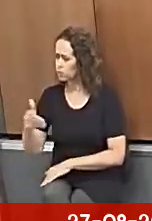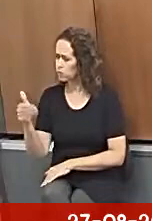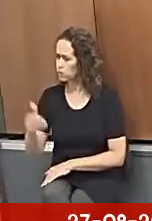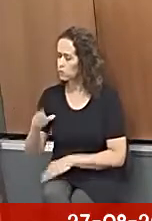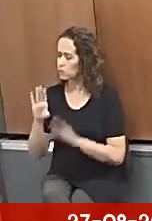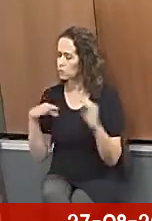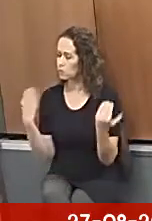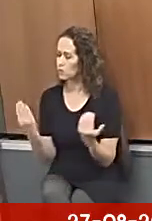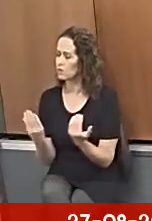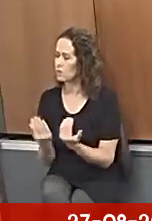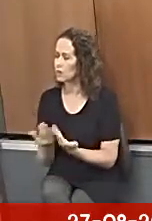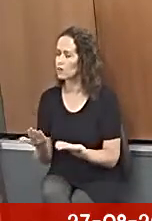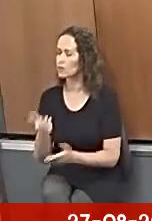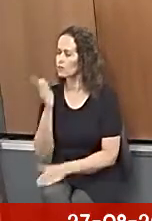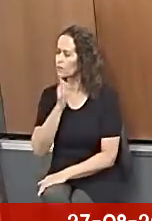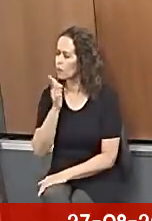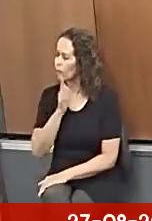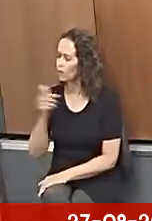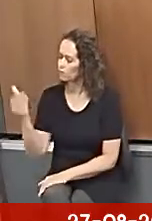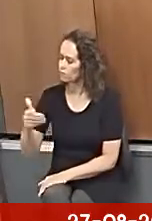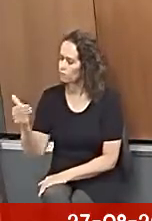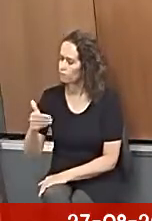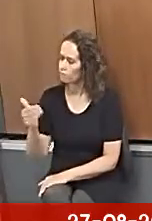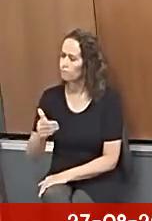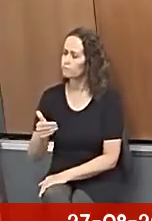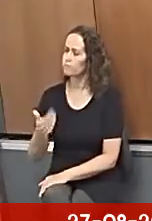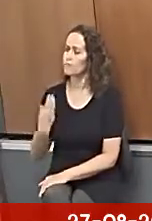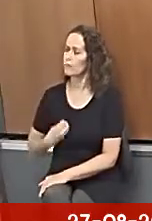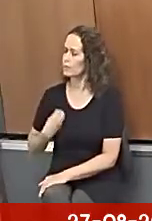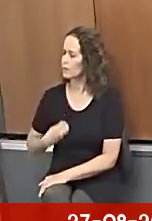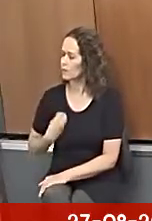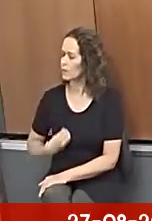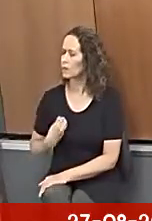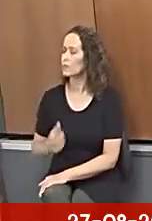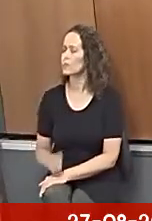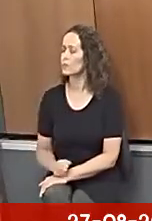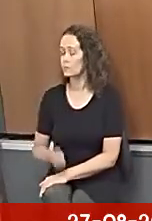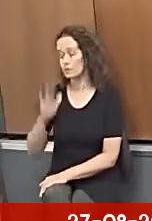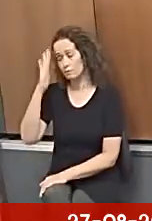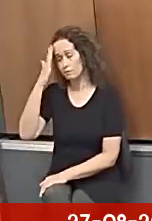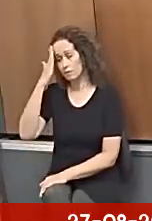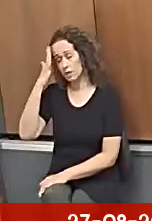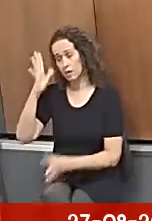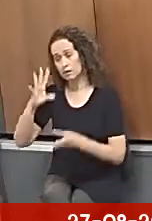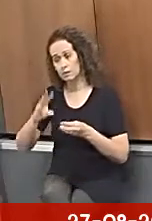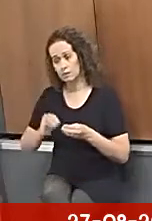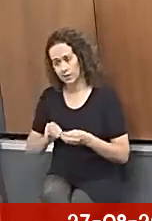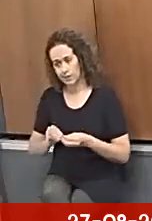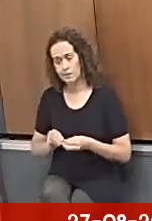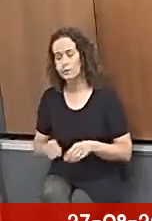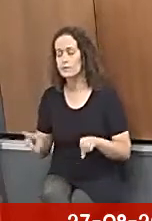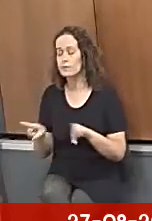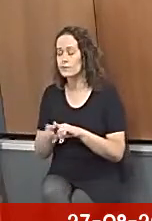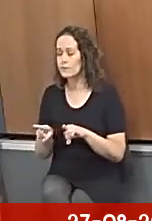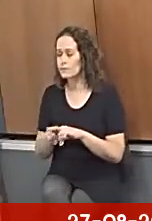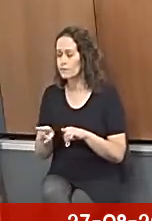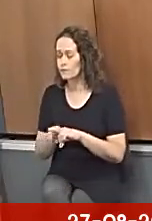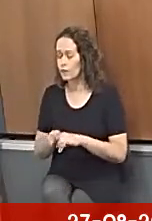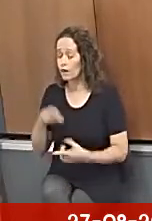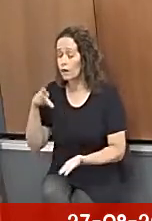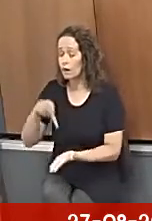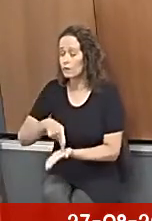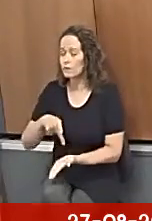as pessoas que frequentam estádios que estão lá entender isso e chegar mais próximo da realidade